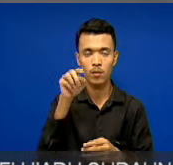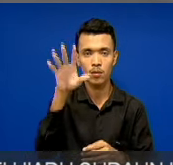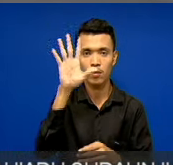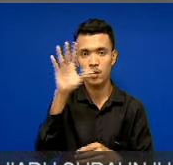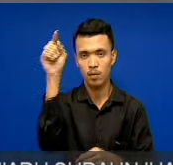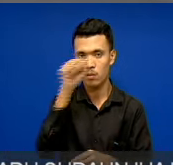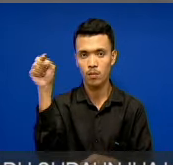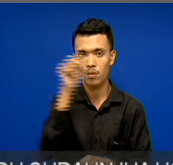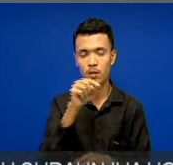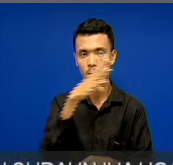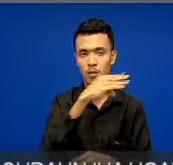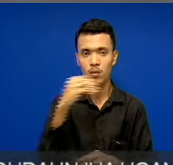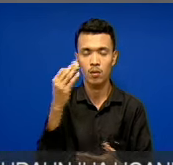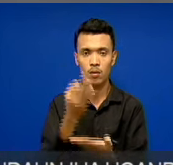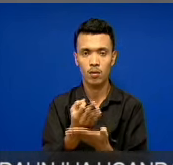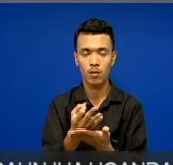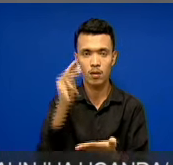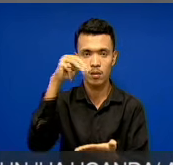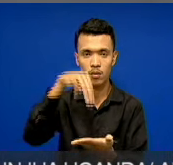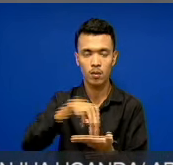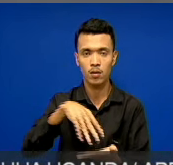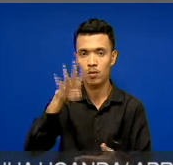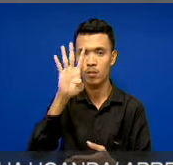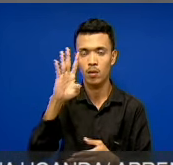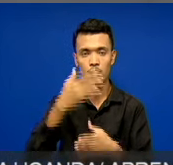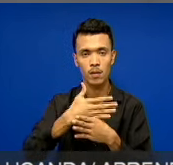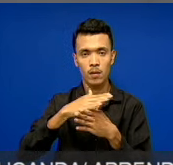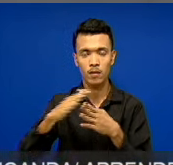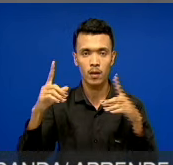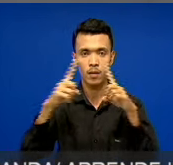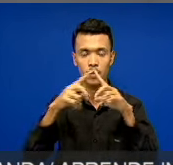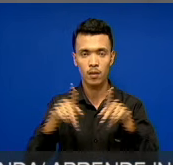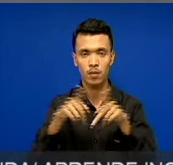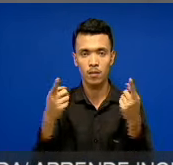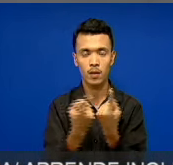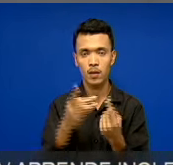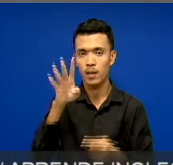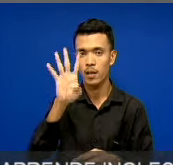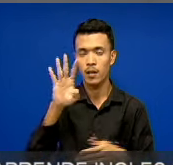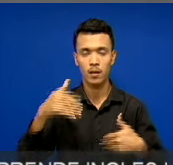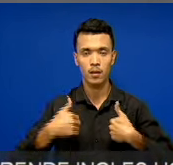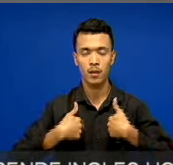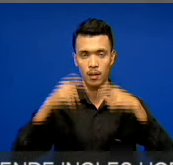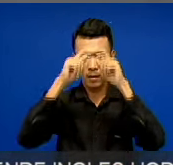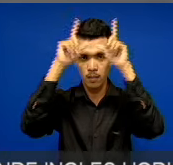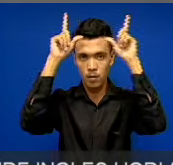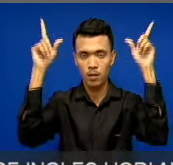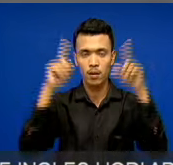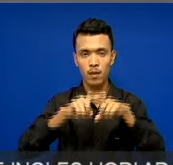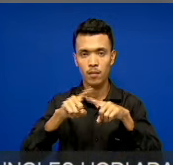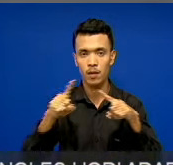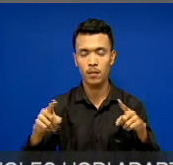2.5% no mais orçamento, 4 milhões de BFI ona ba companhia fornecedor na Inhat e Timor-Leste, mas bem subsídio da né